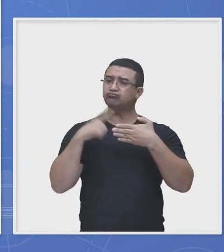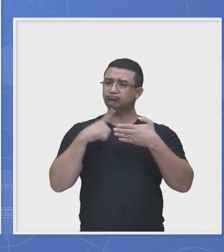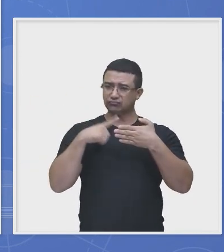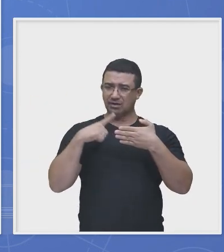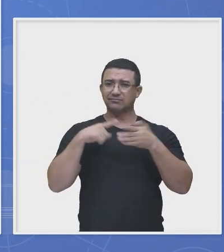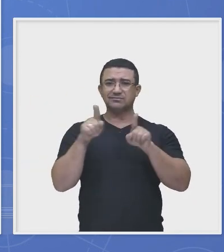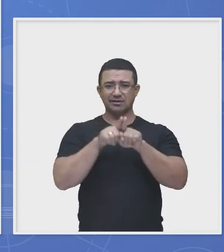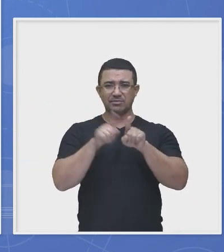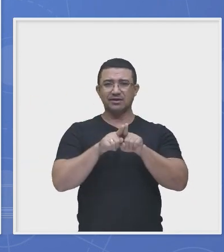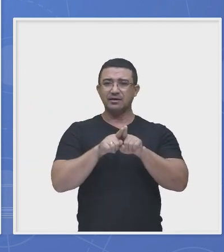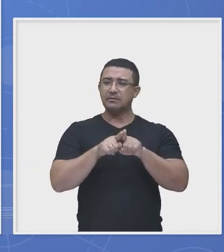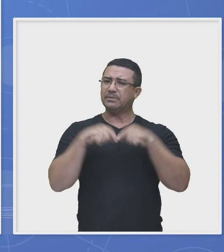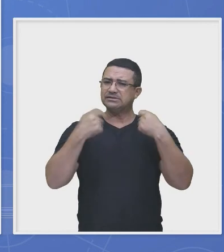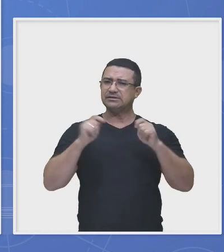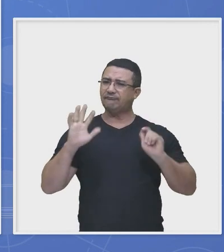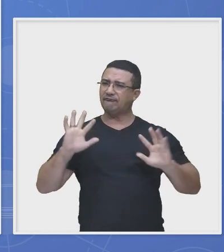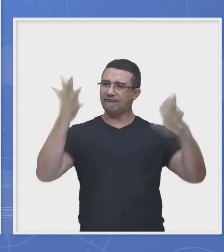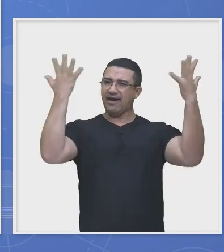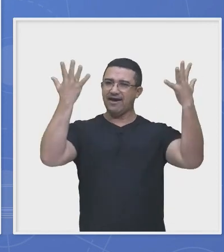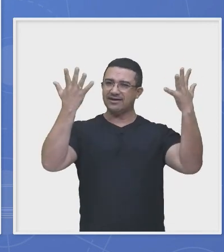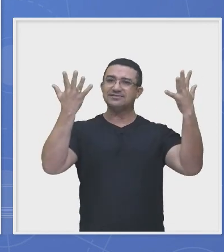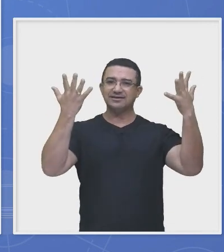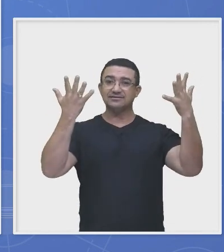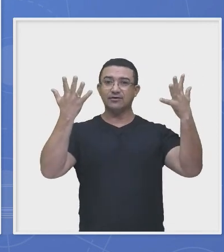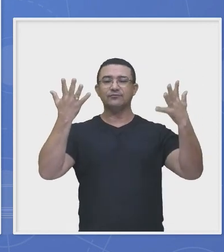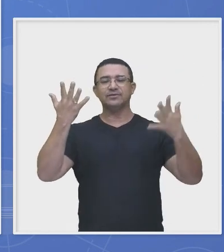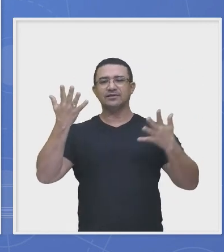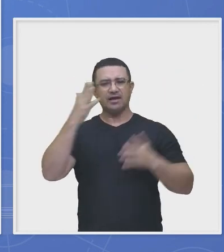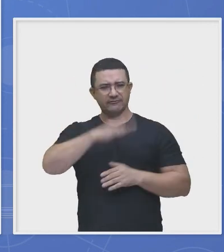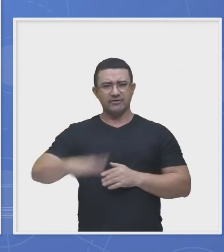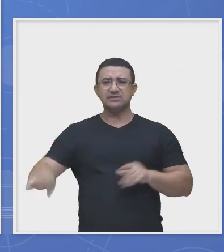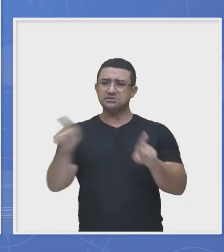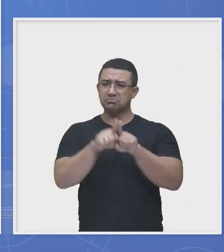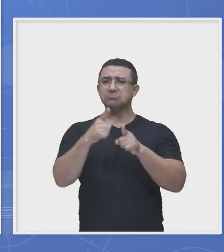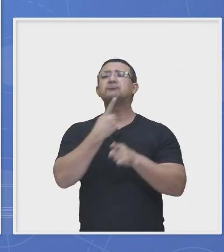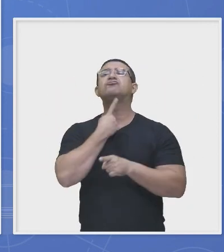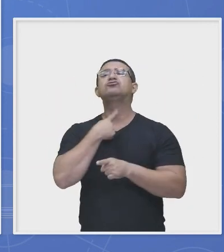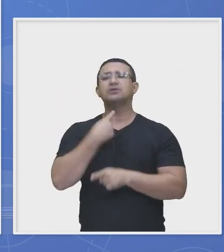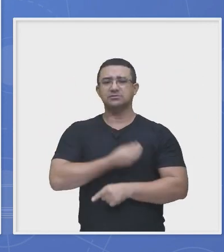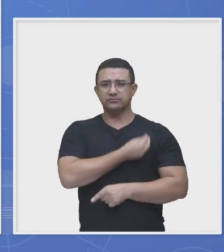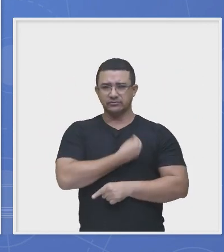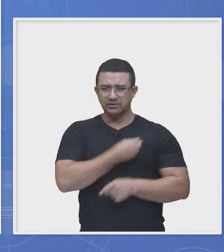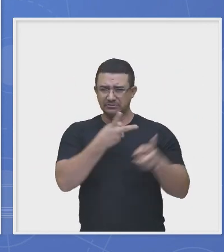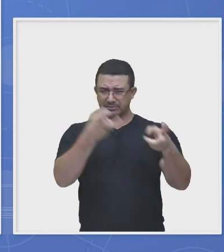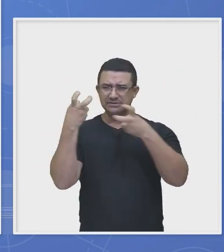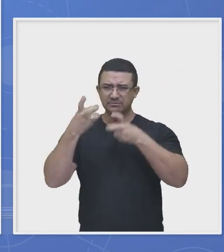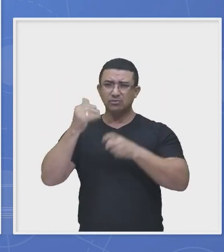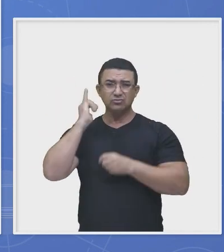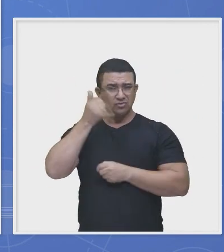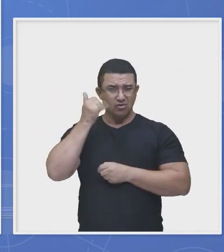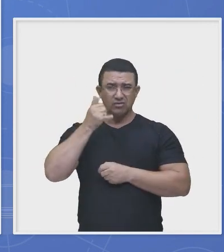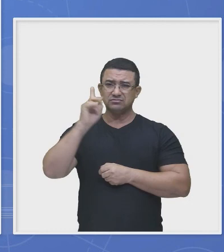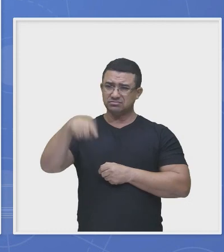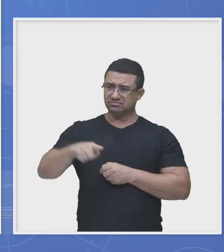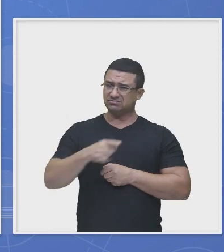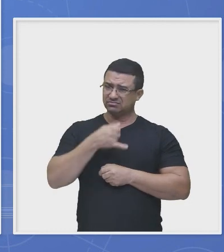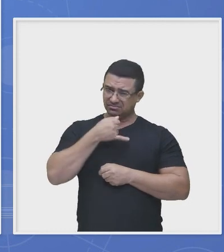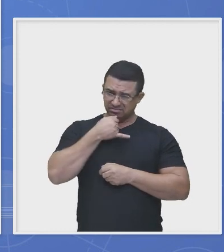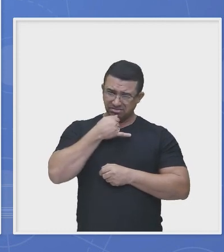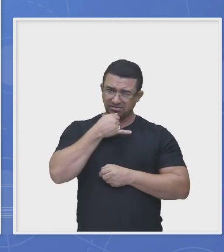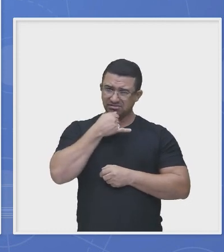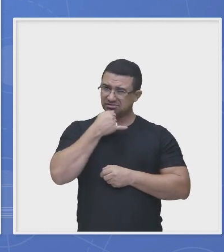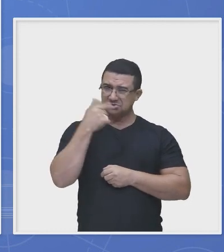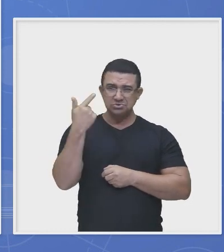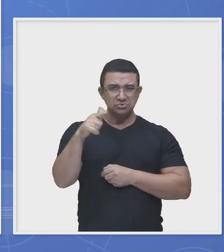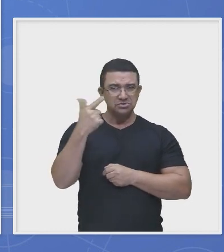a ser celebrado pela alegria e vontade de viver, tema que anima o conto Negrinha. Perceba que o conto é triste. Nós não temos